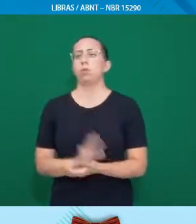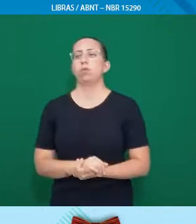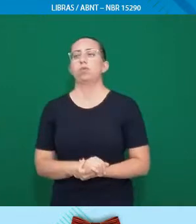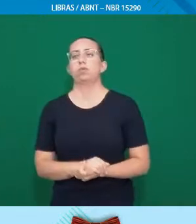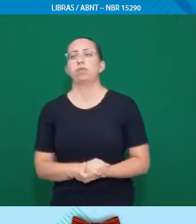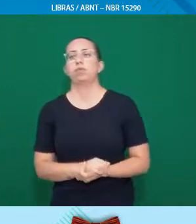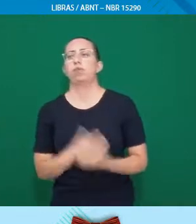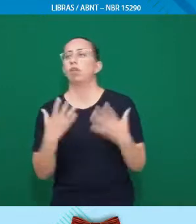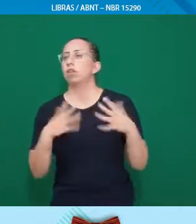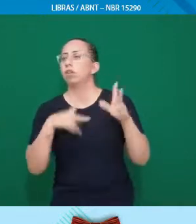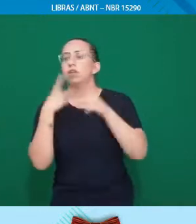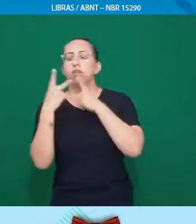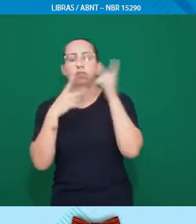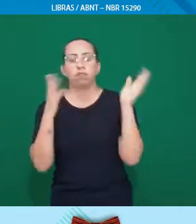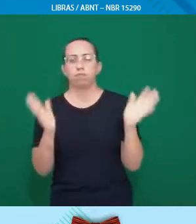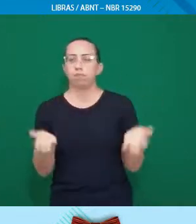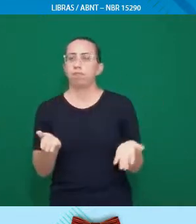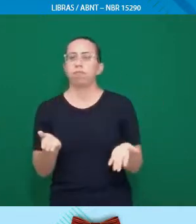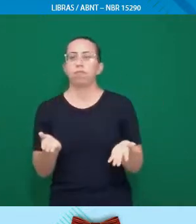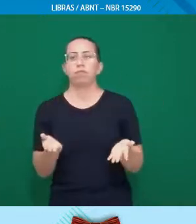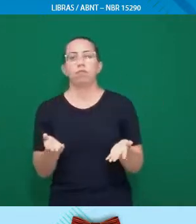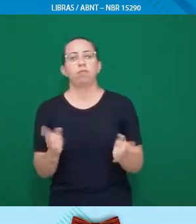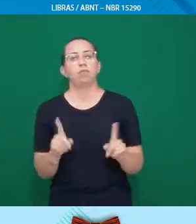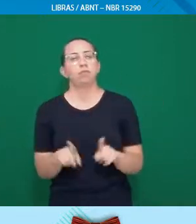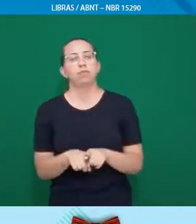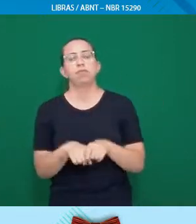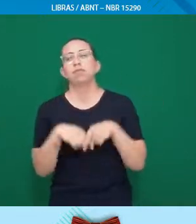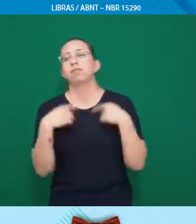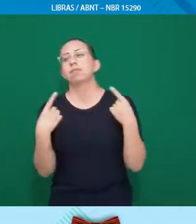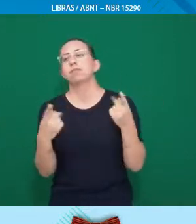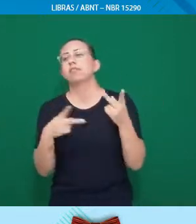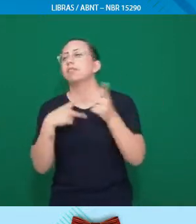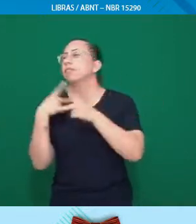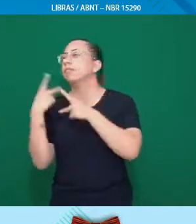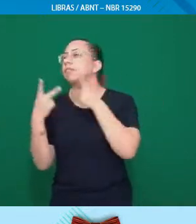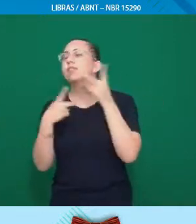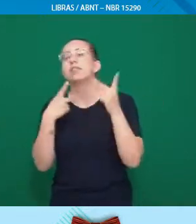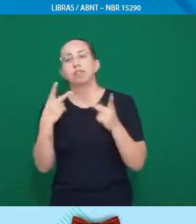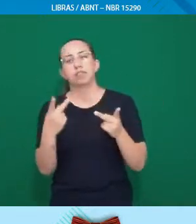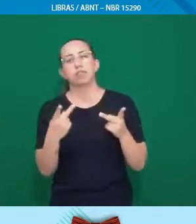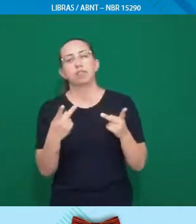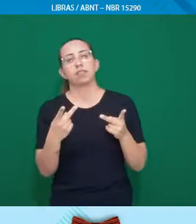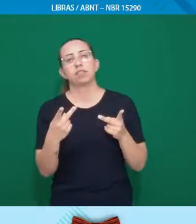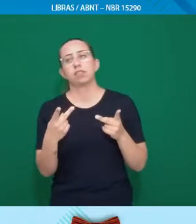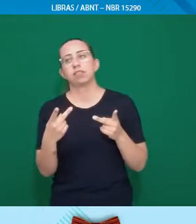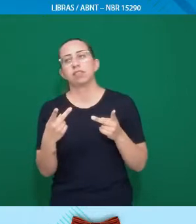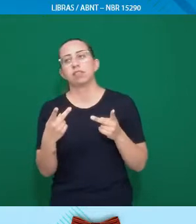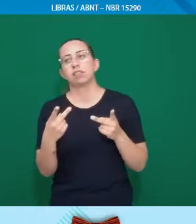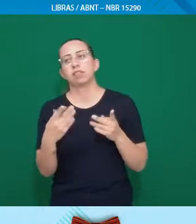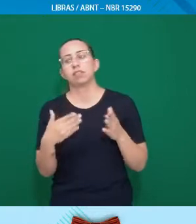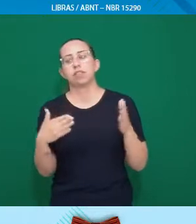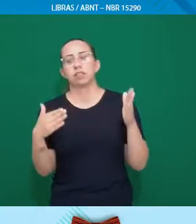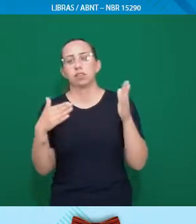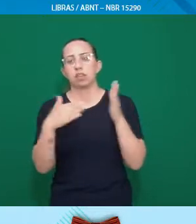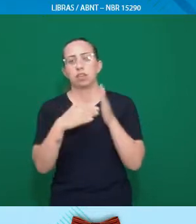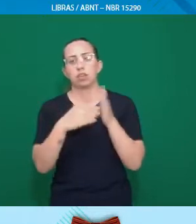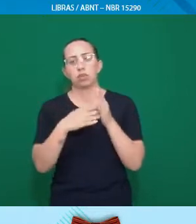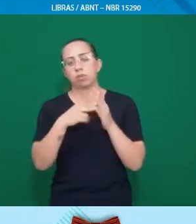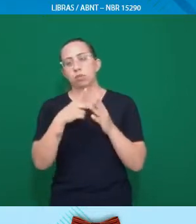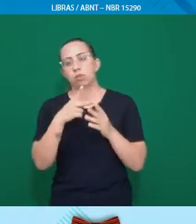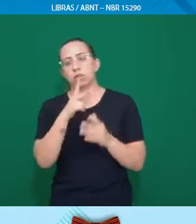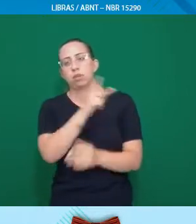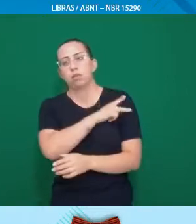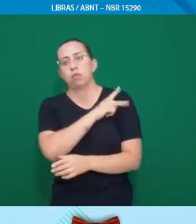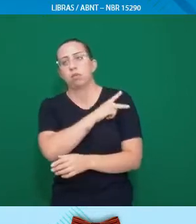e eu tenho não queria falar nessa noite em março falar das últimas administrações